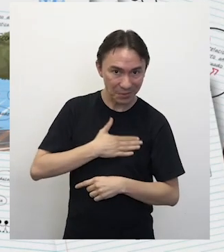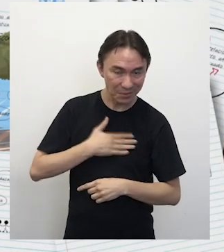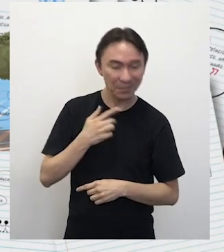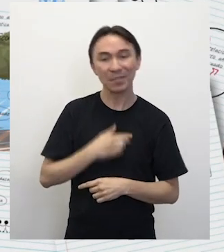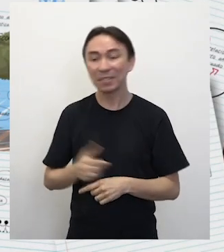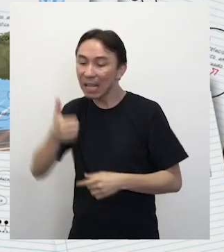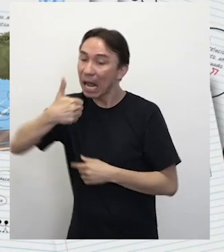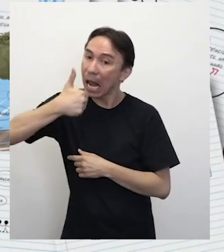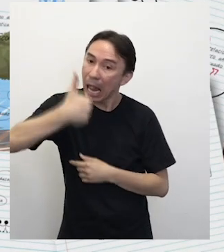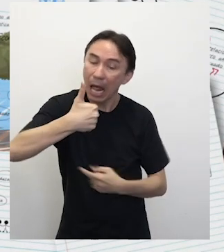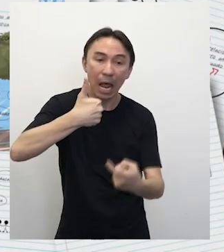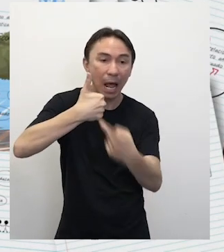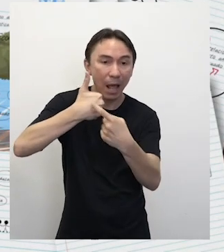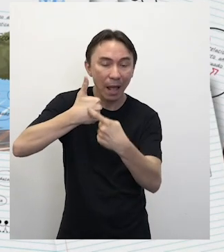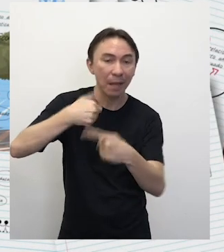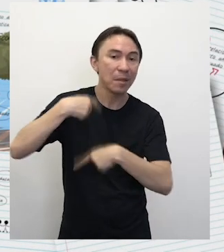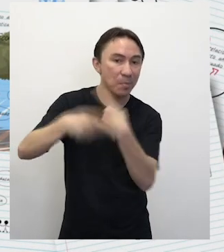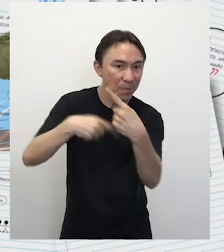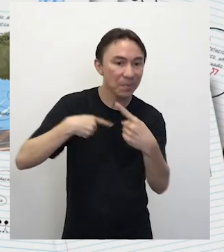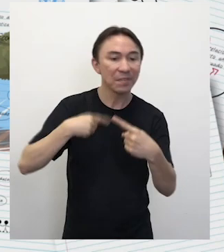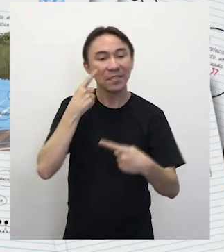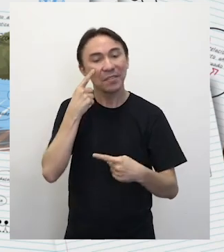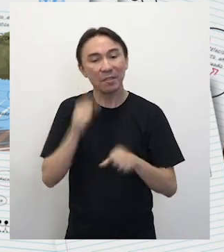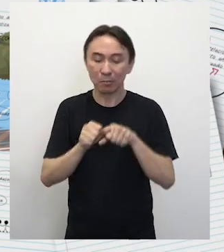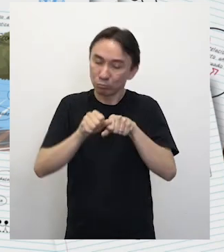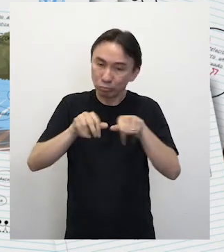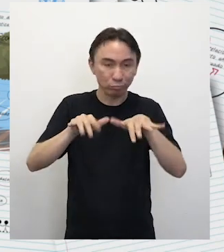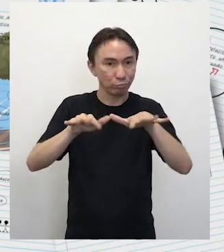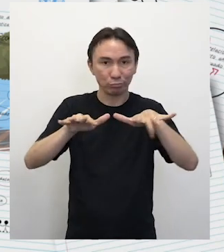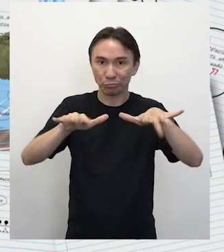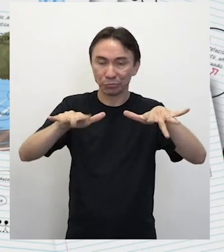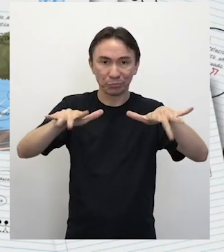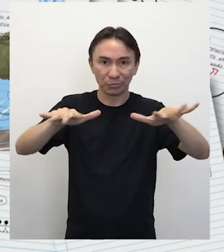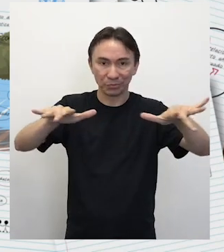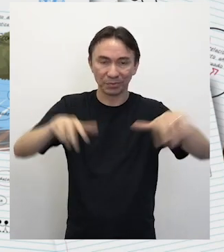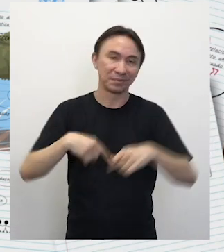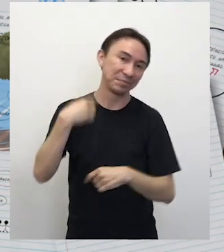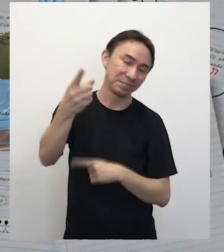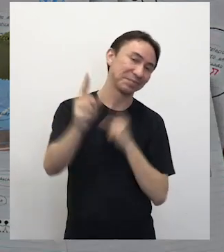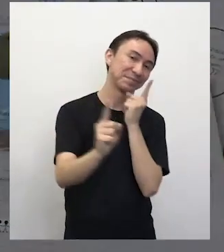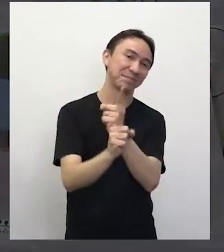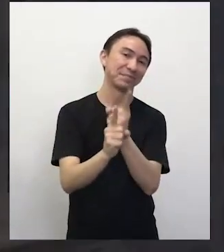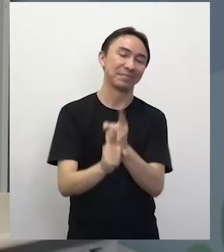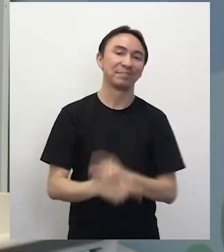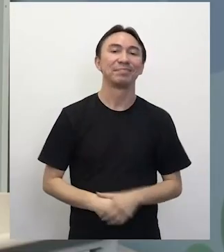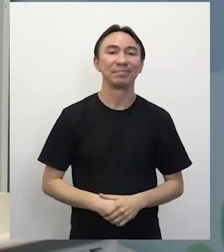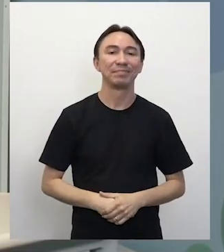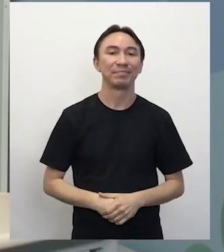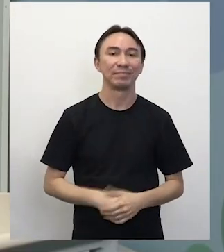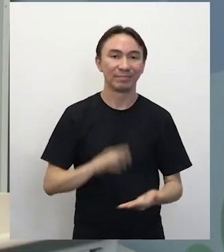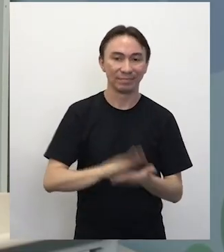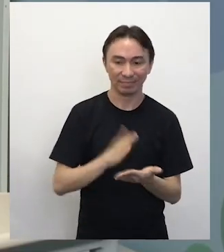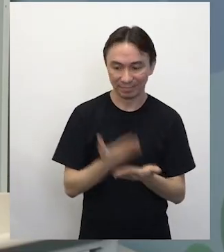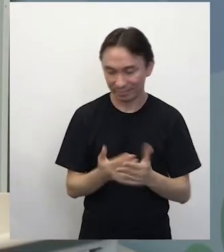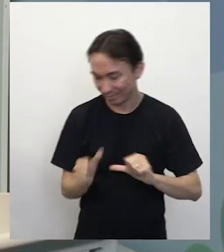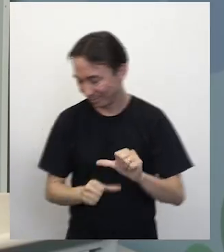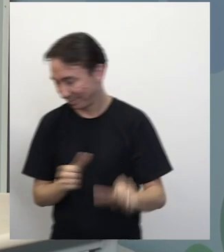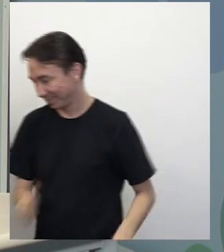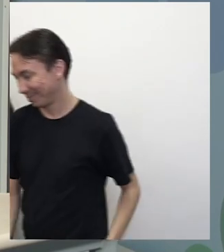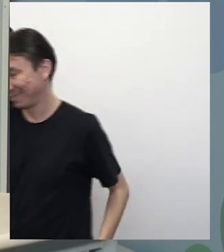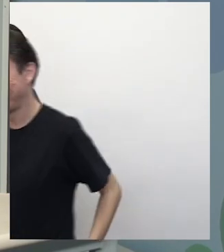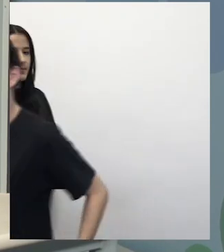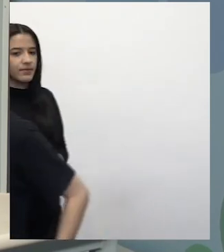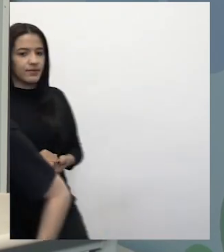deixe também de assinar nosso canal e nos ajudar a disseminar informação pelo país. Até a próxima! Professor Anderson, é